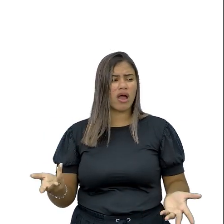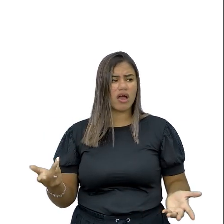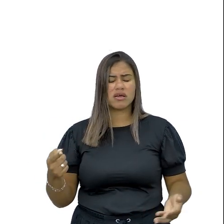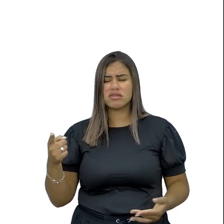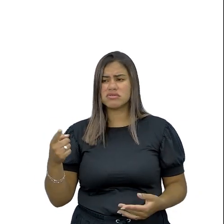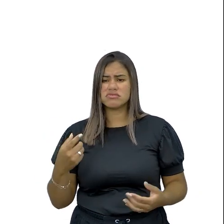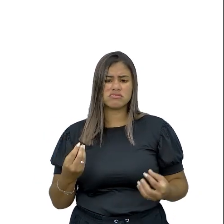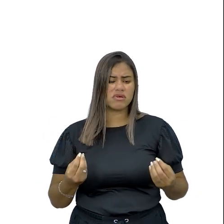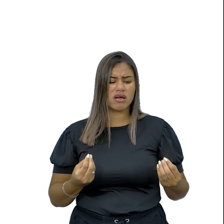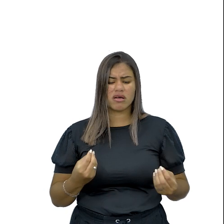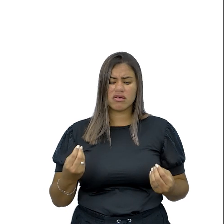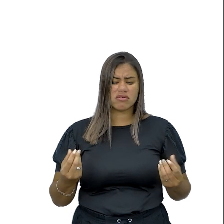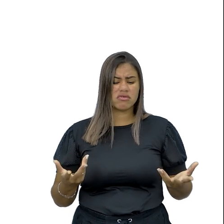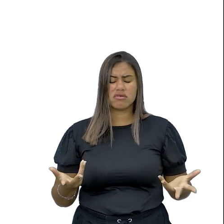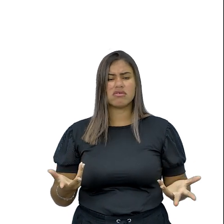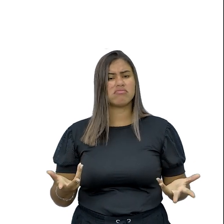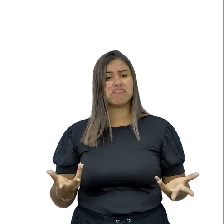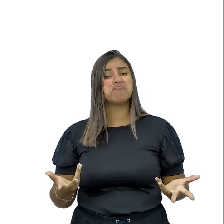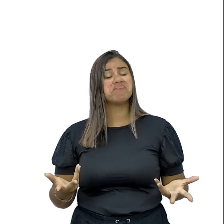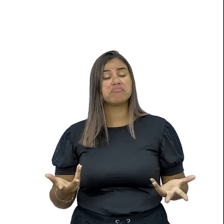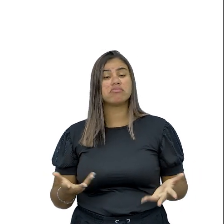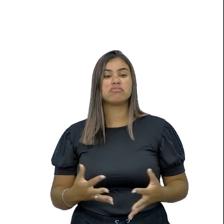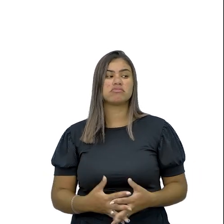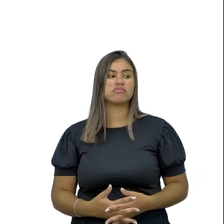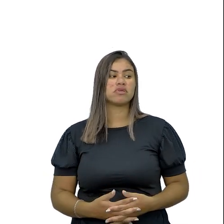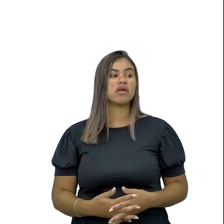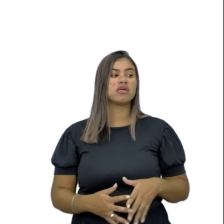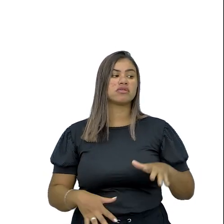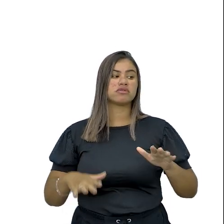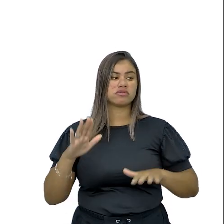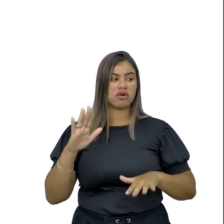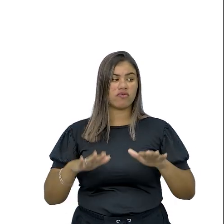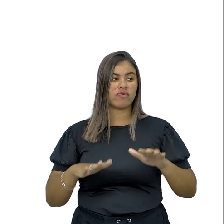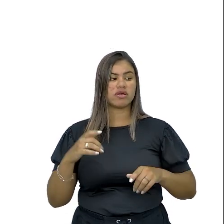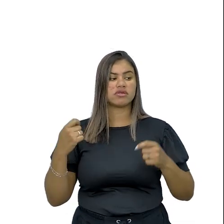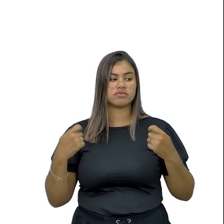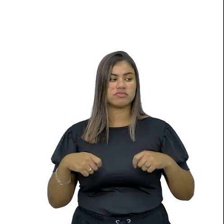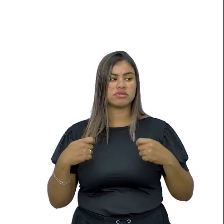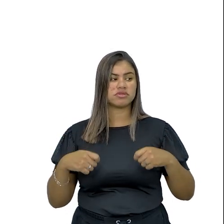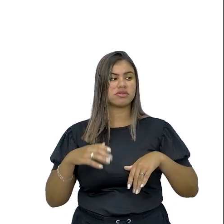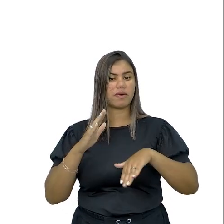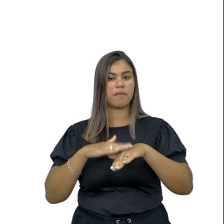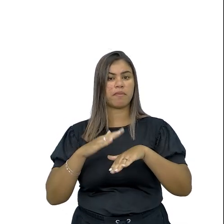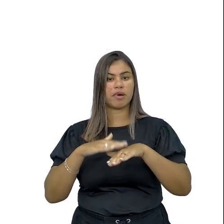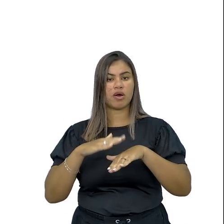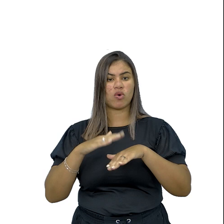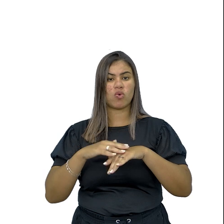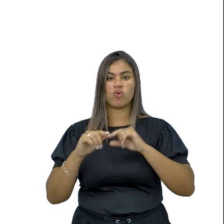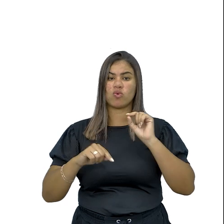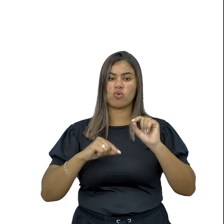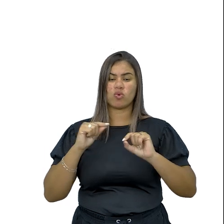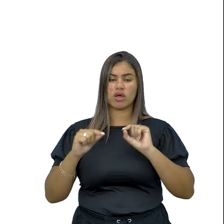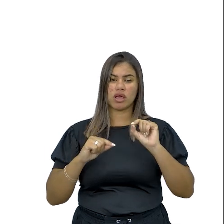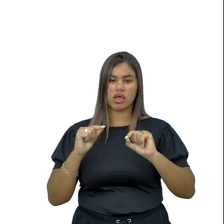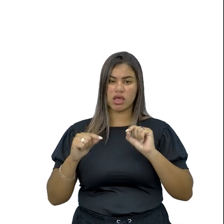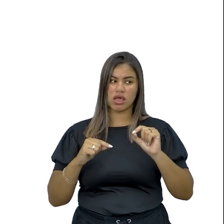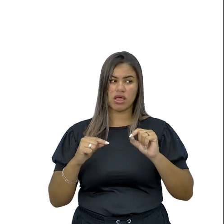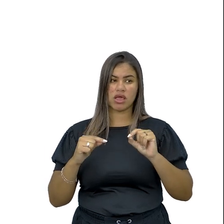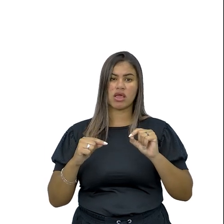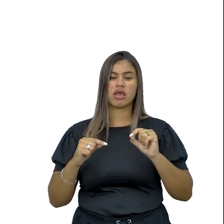corriqueira do dia a dia, muitas vezes. Então, talvez é necessário que se faça um trabalho de forma um pouco